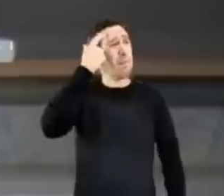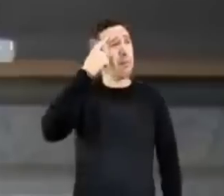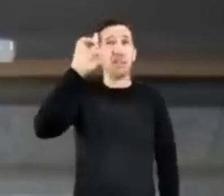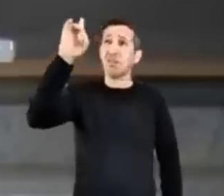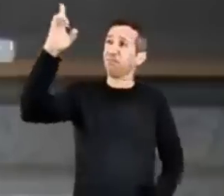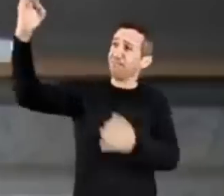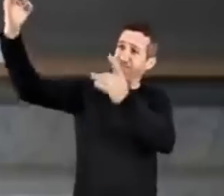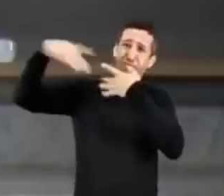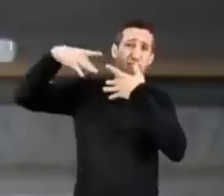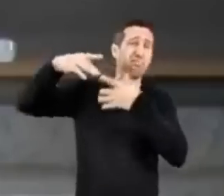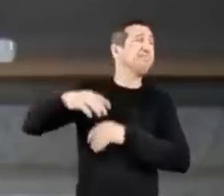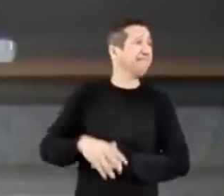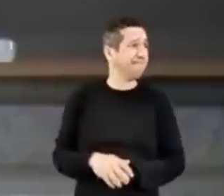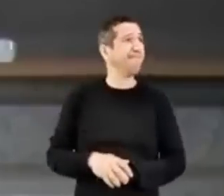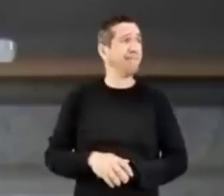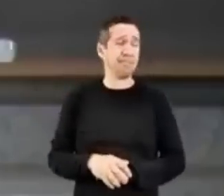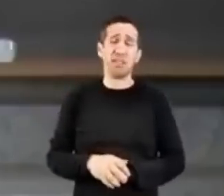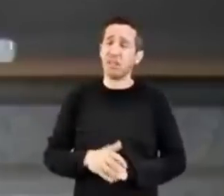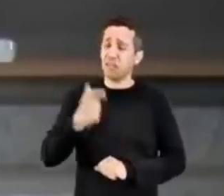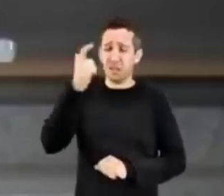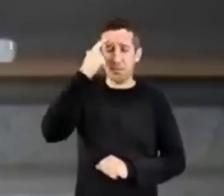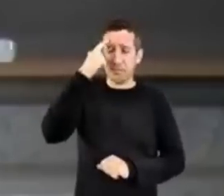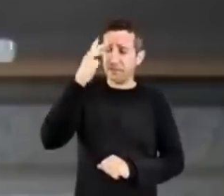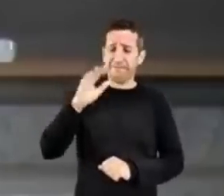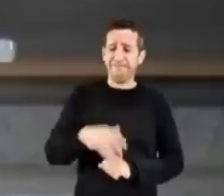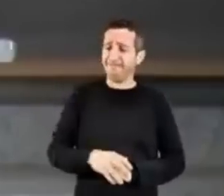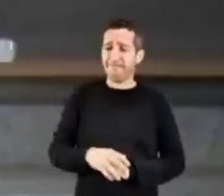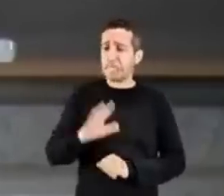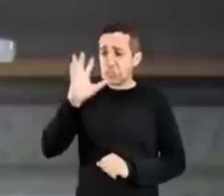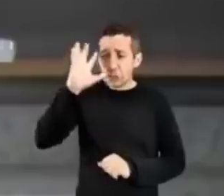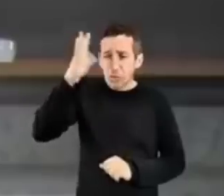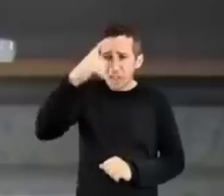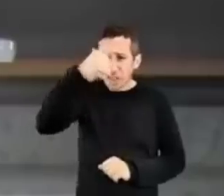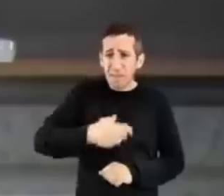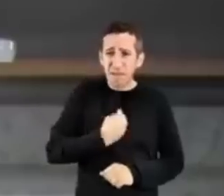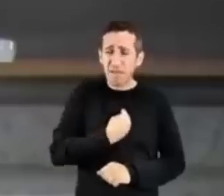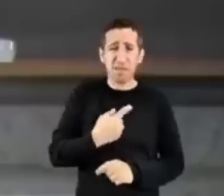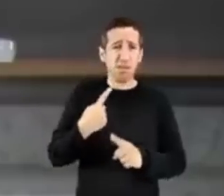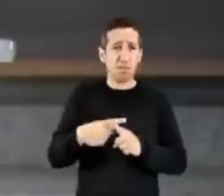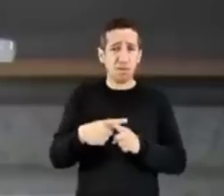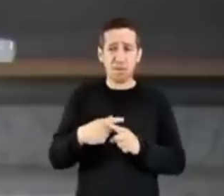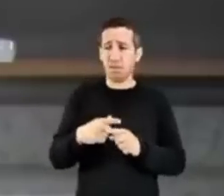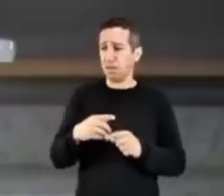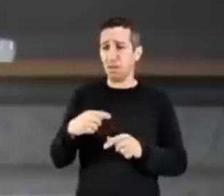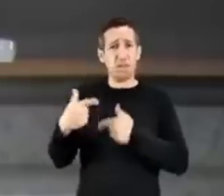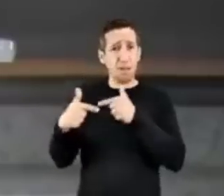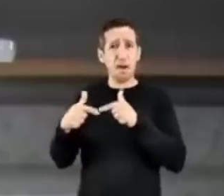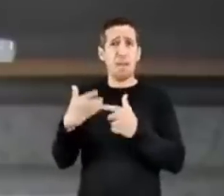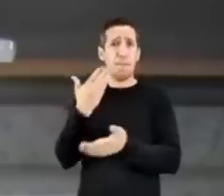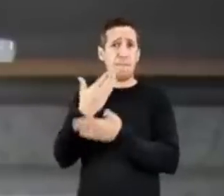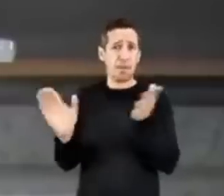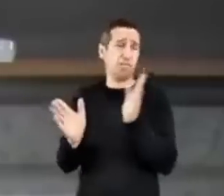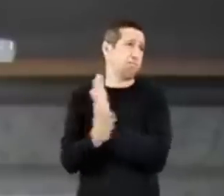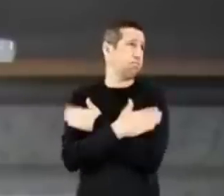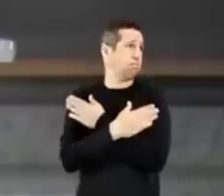eu pensei que não tinha mais solução e nós perdemos um emprego aqui em casa nós não temos